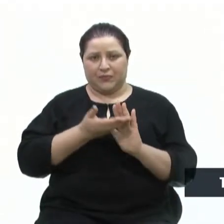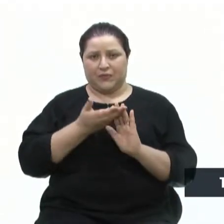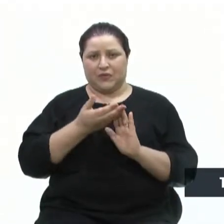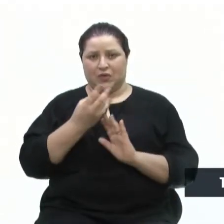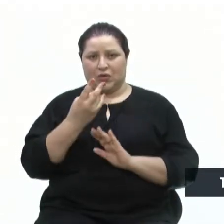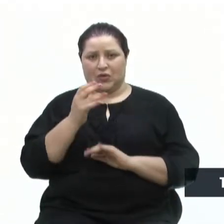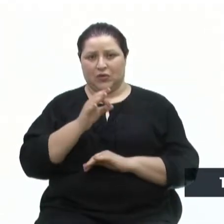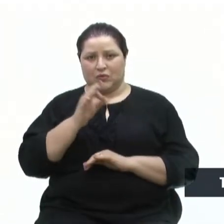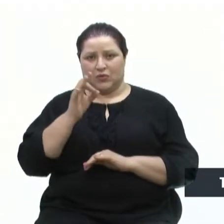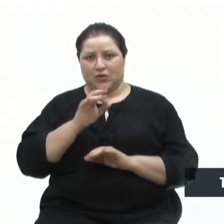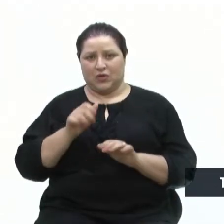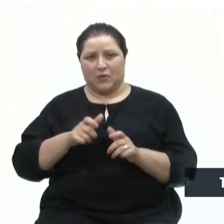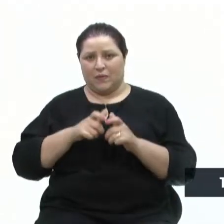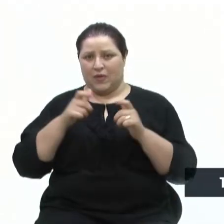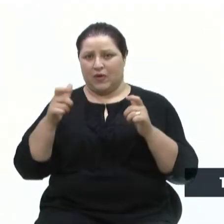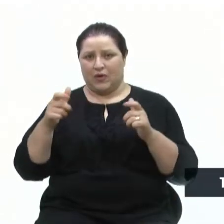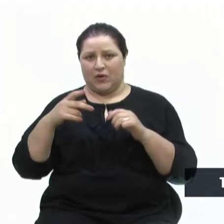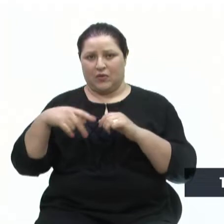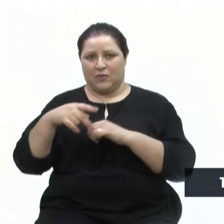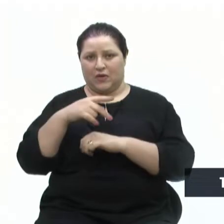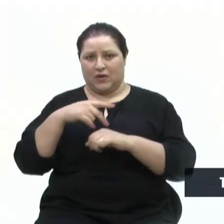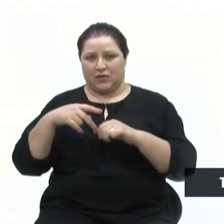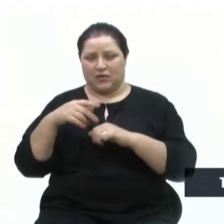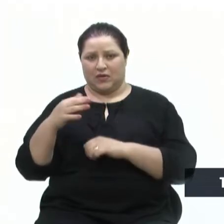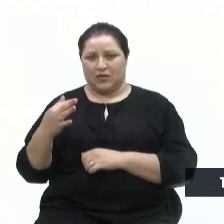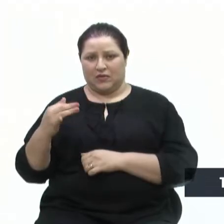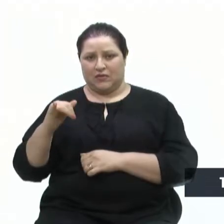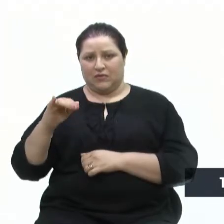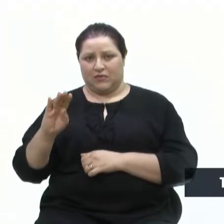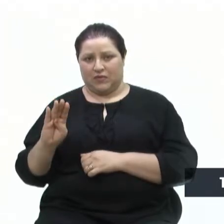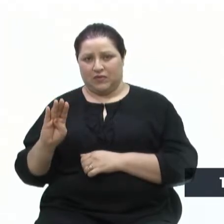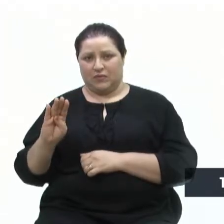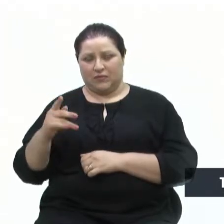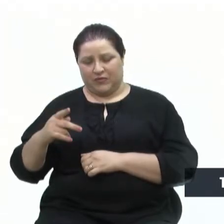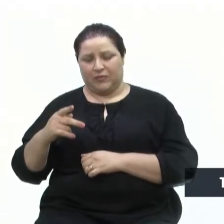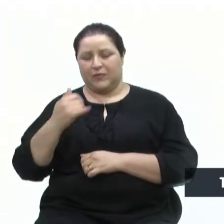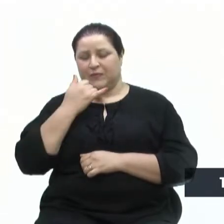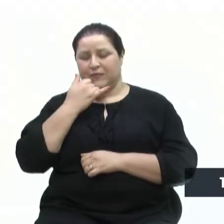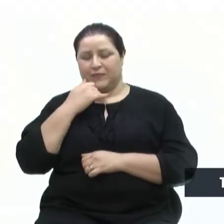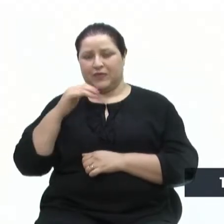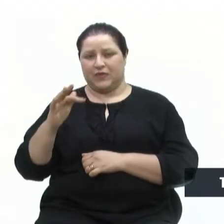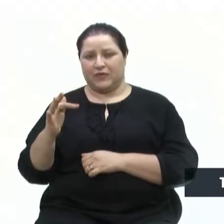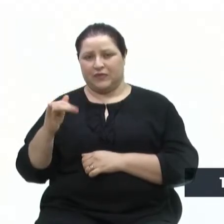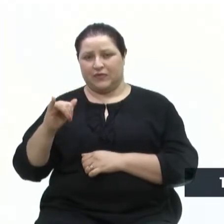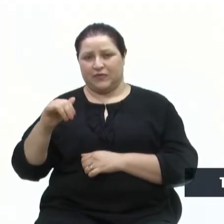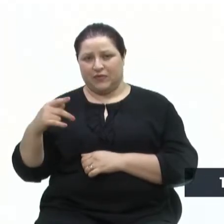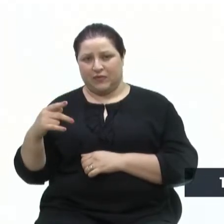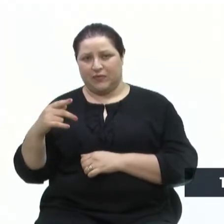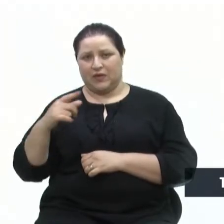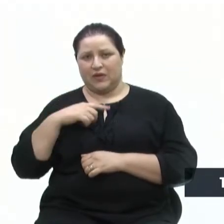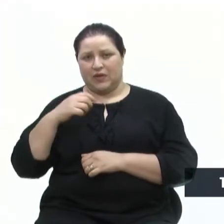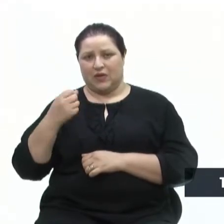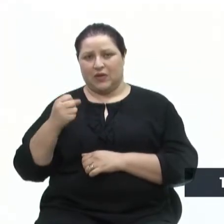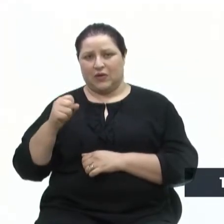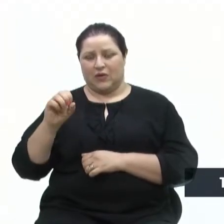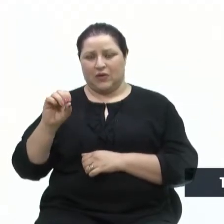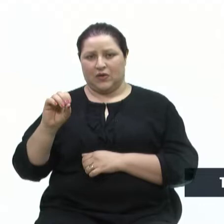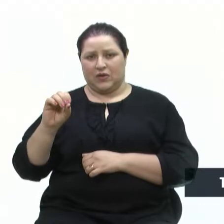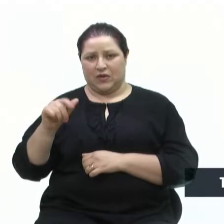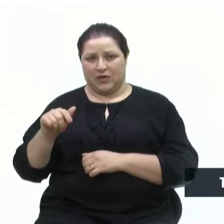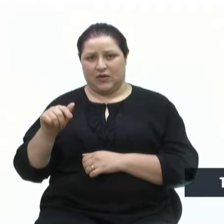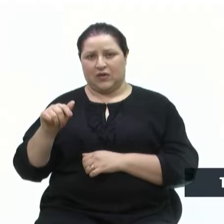do país segunda FIPE 87% do sindicatos tiveram aumento igual uma baixa